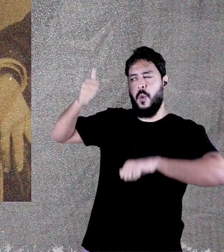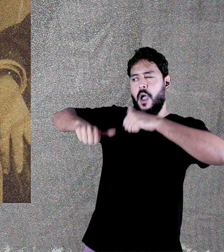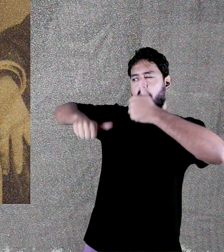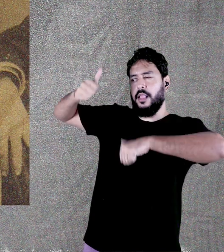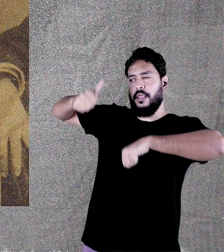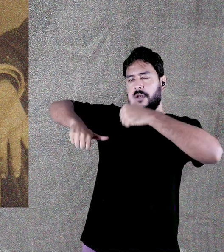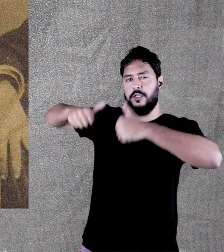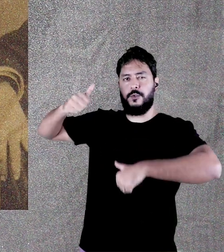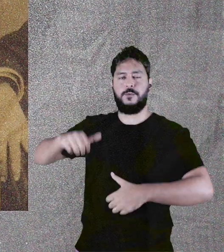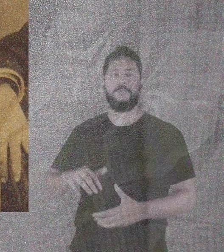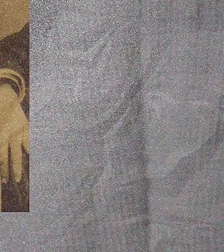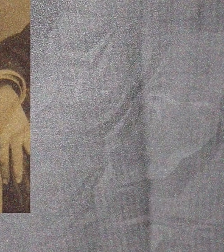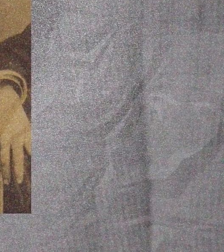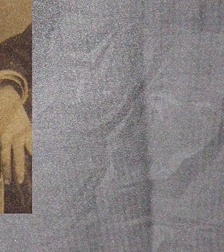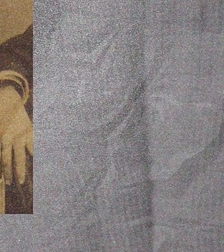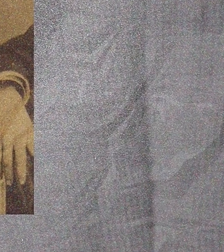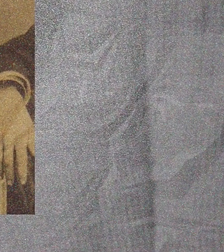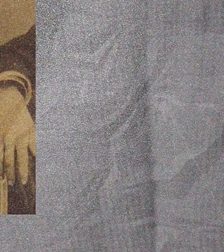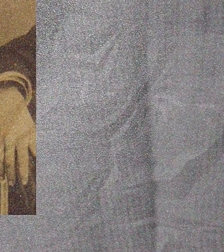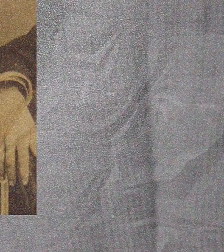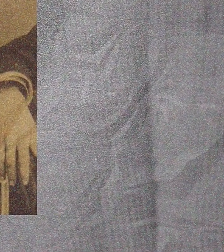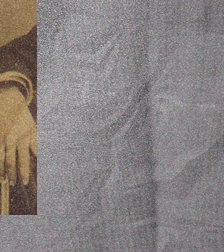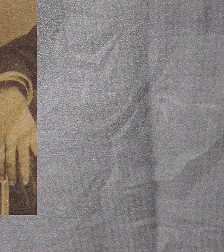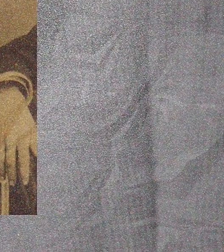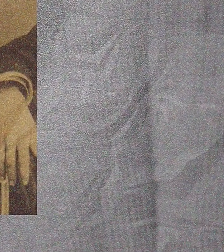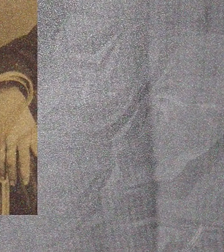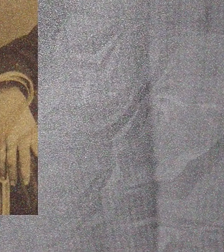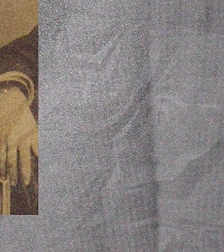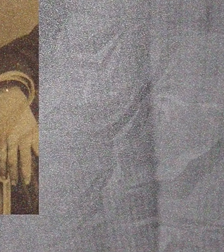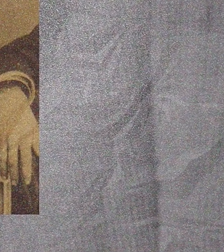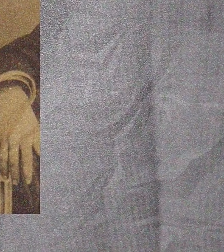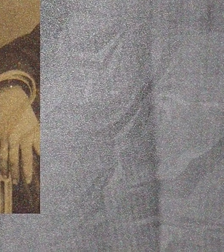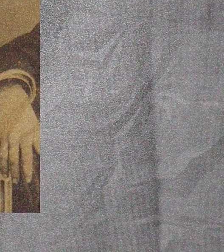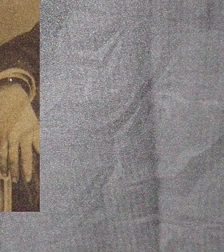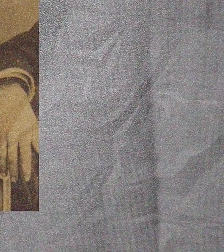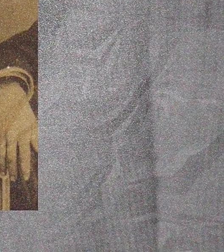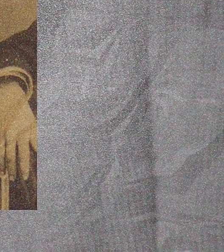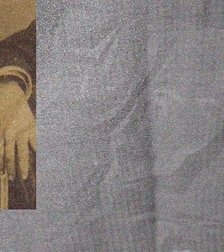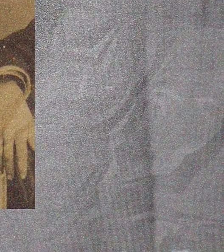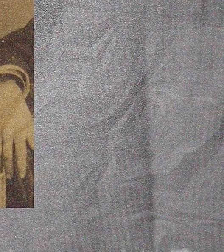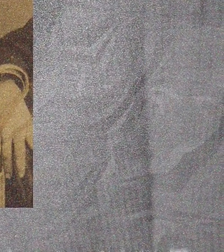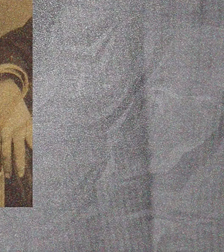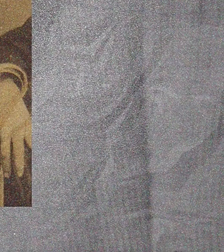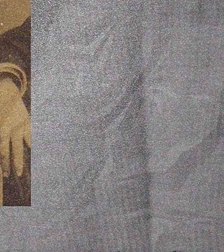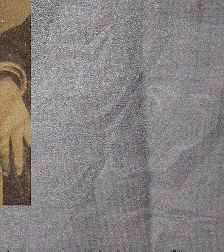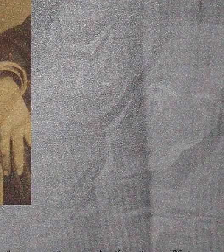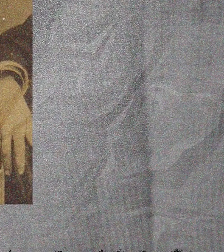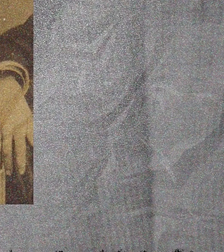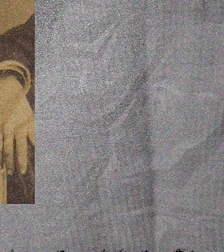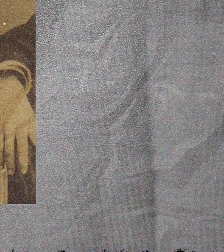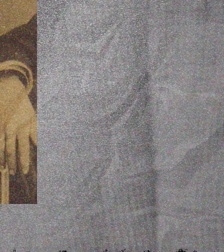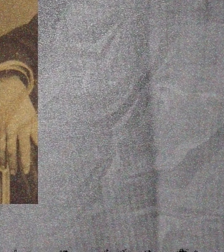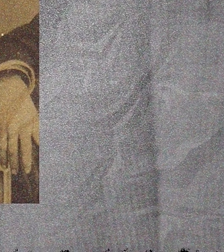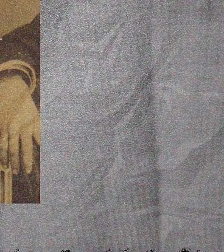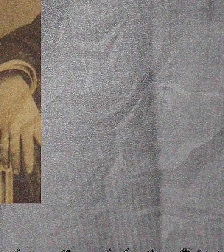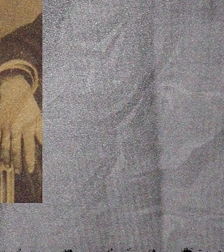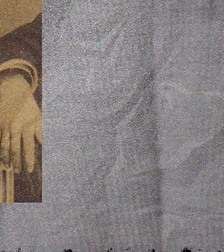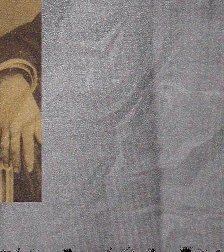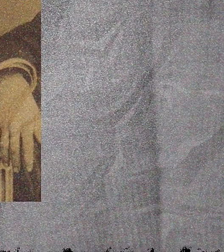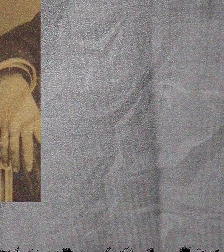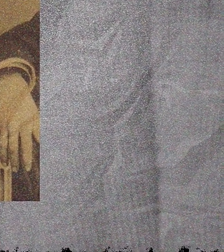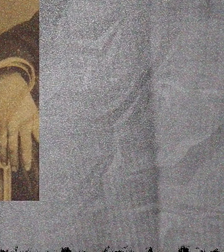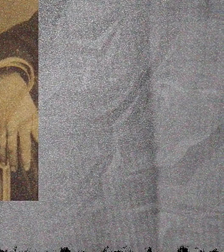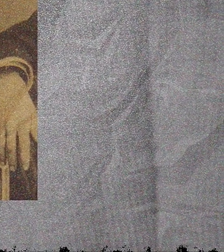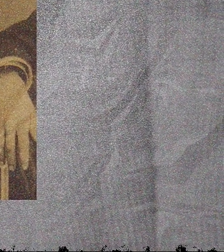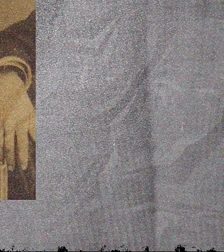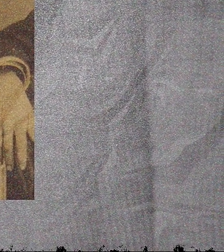As crianças: Manuel Neto Carneiro Campelo, Igor, Leonor, João e Maria, Aloísio Carneiro Campelo. Século